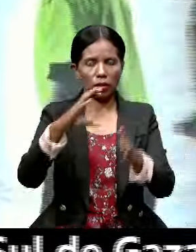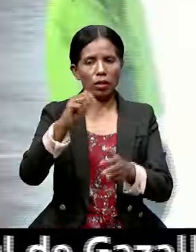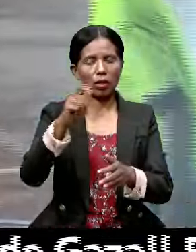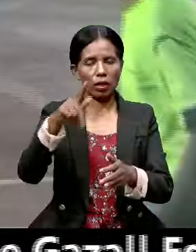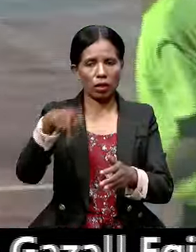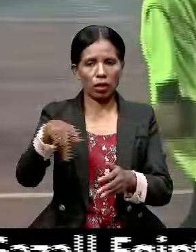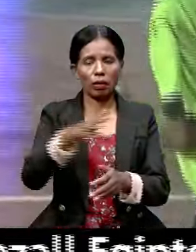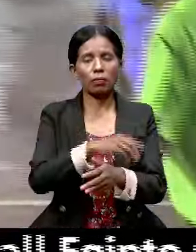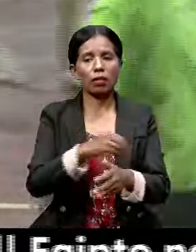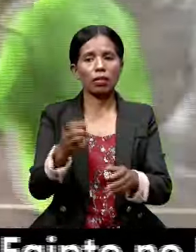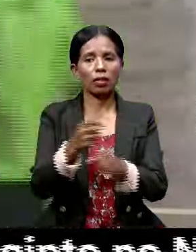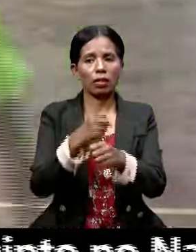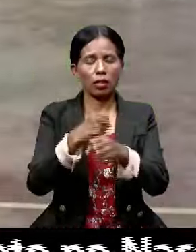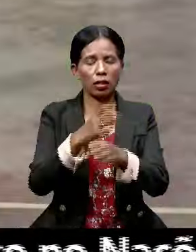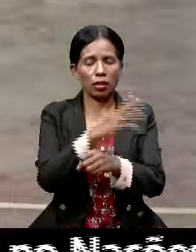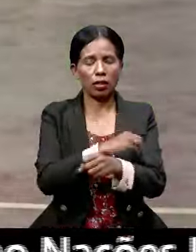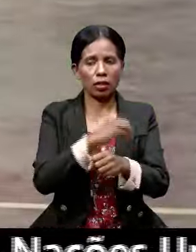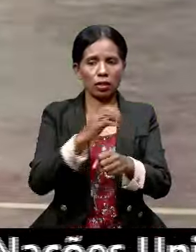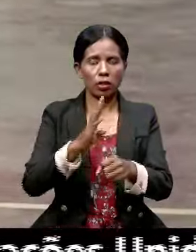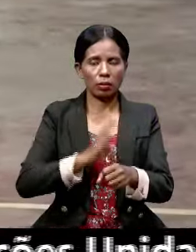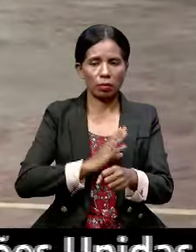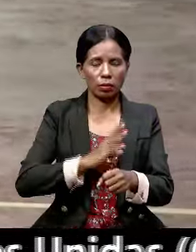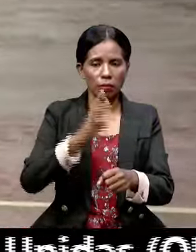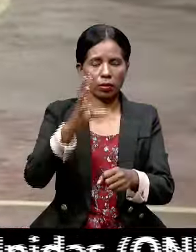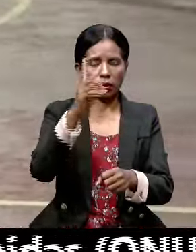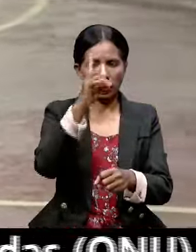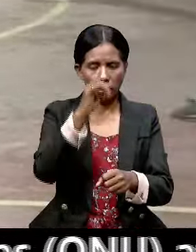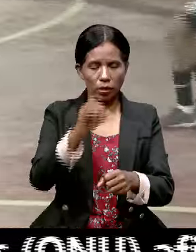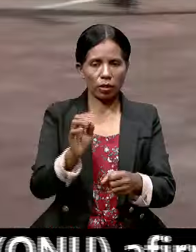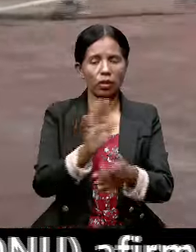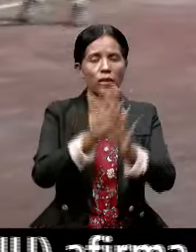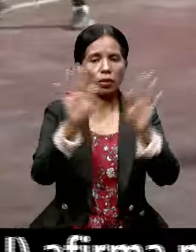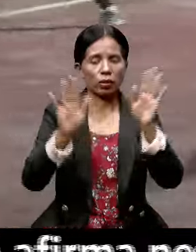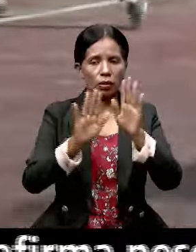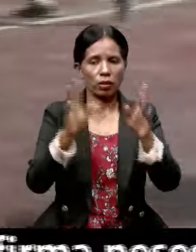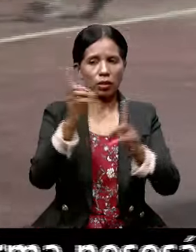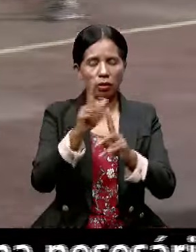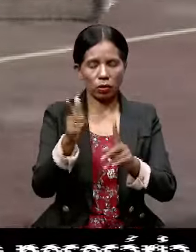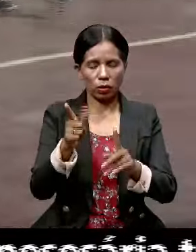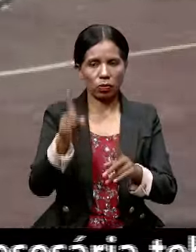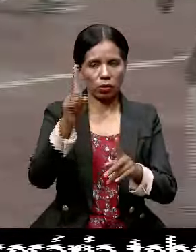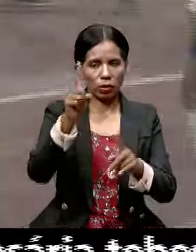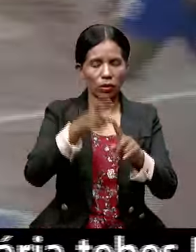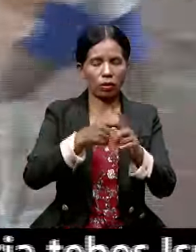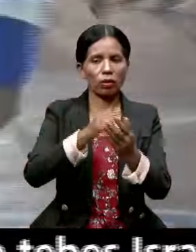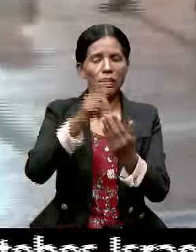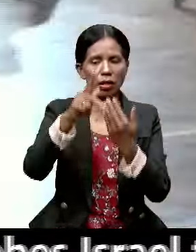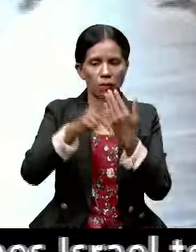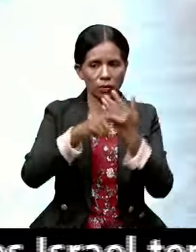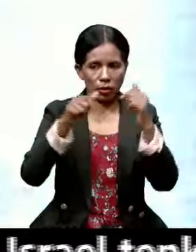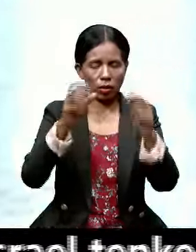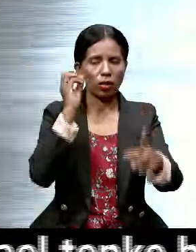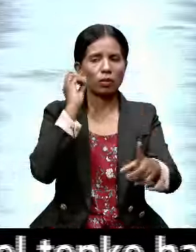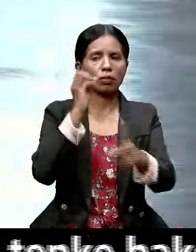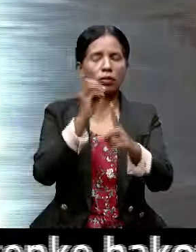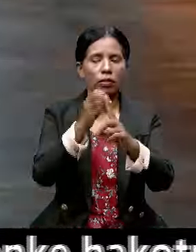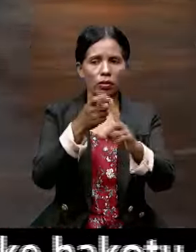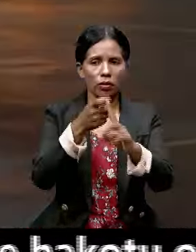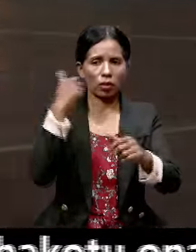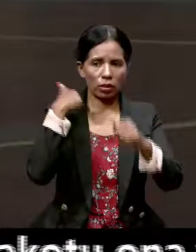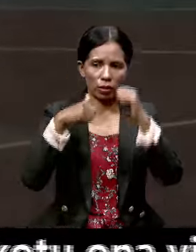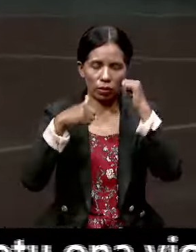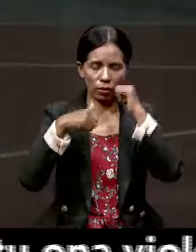né, realiza em campo futsal Bebora Dili e domingo, Loron Ronolo Racinhida, Fulano Abril. Né. Objetivo da atividade de